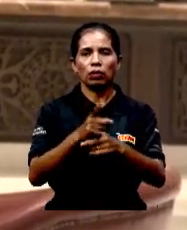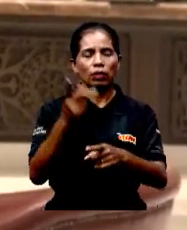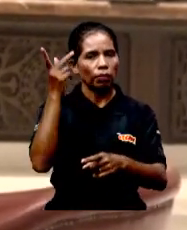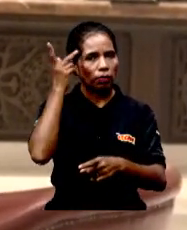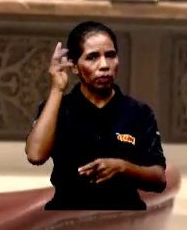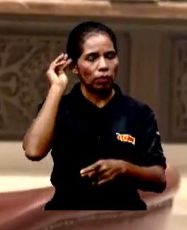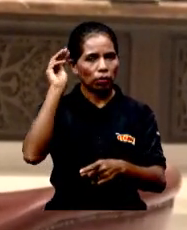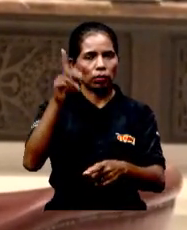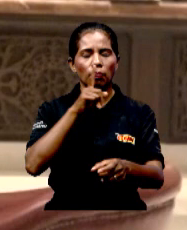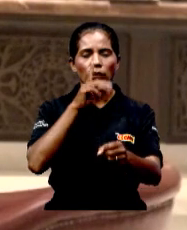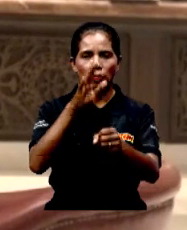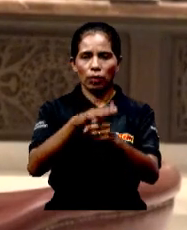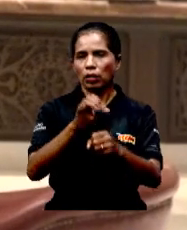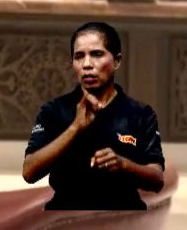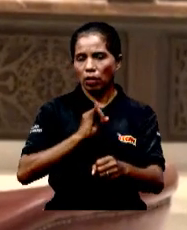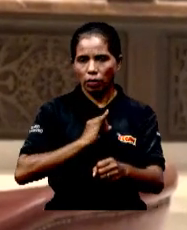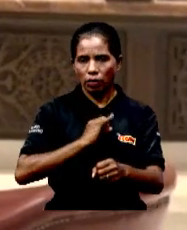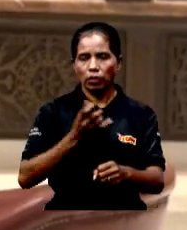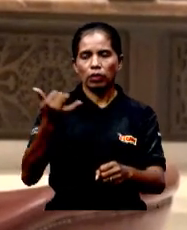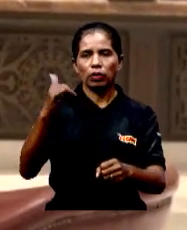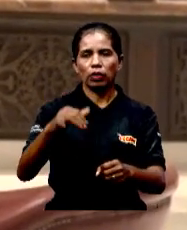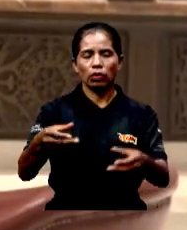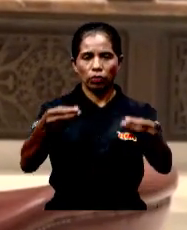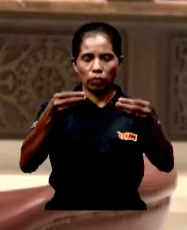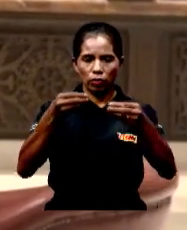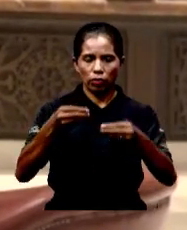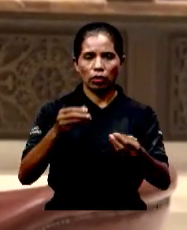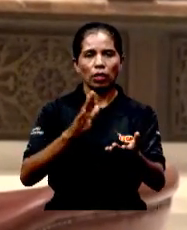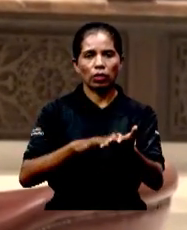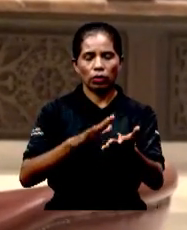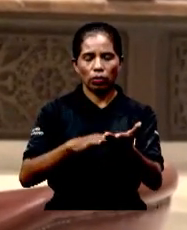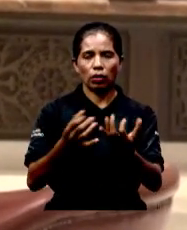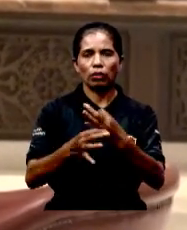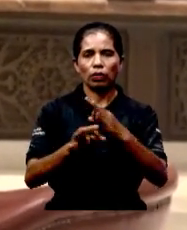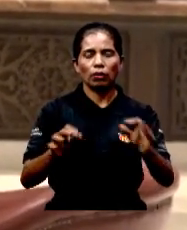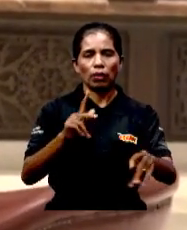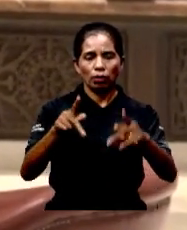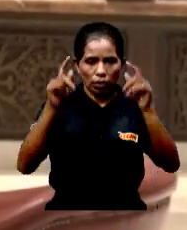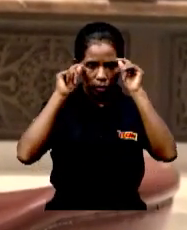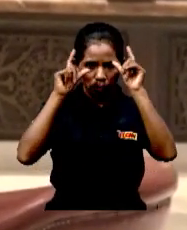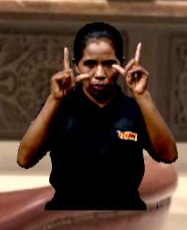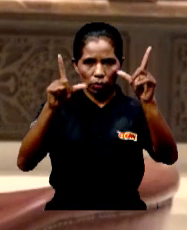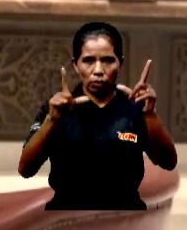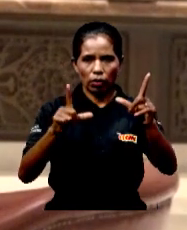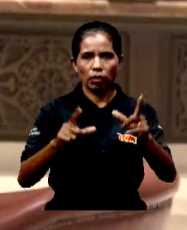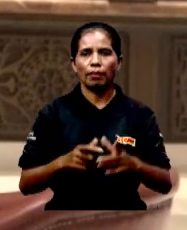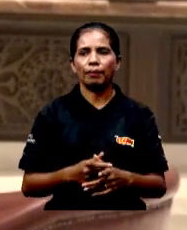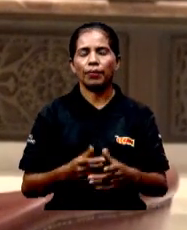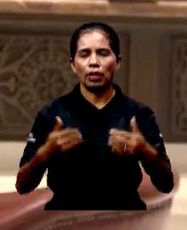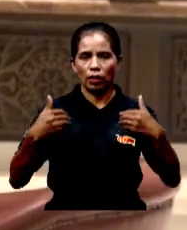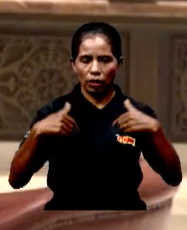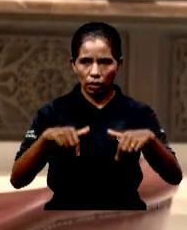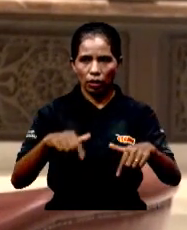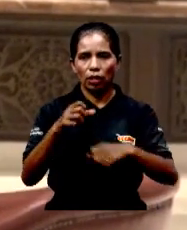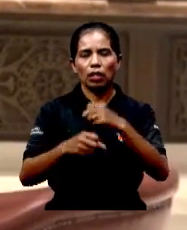ministro promete hau di ancata sira fotan bolso estudo ba Timor Oan ne be maka e ha